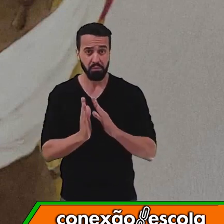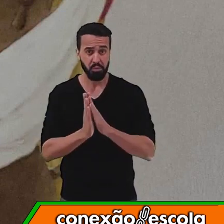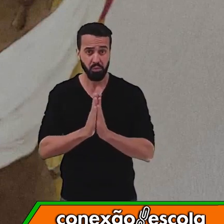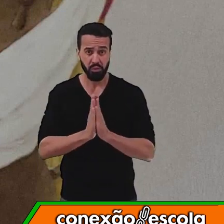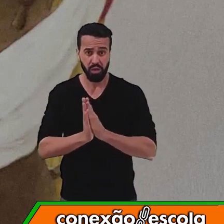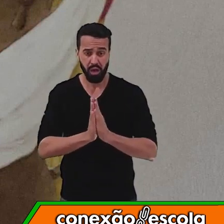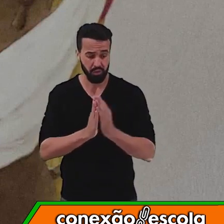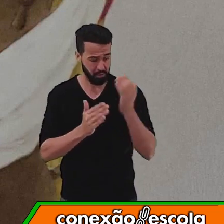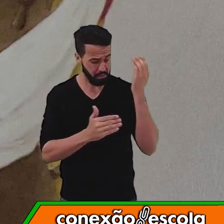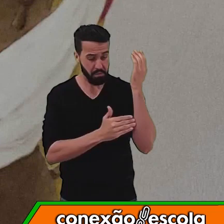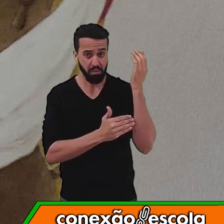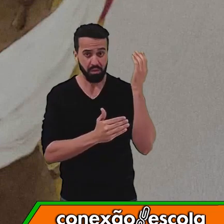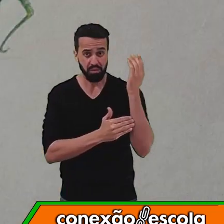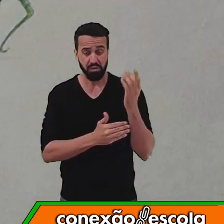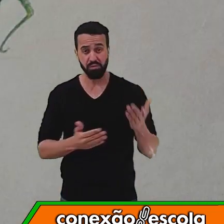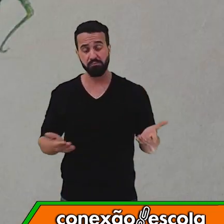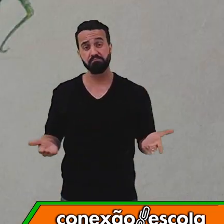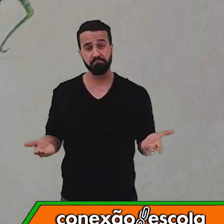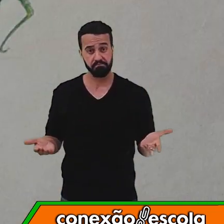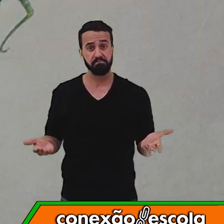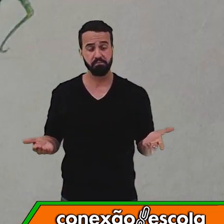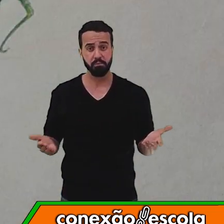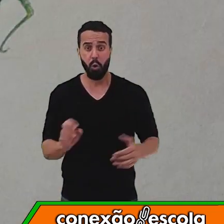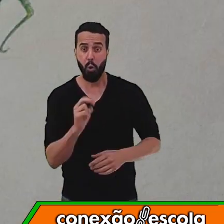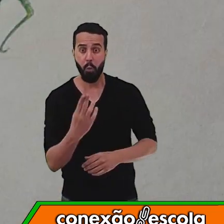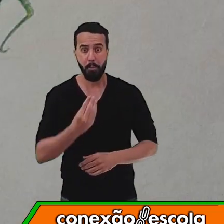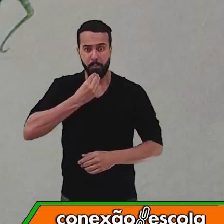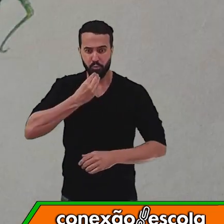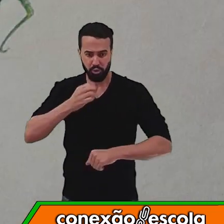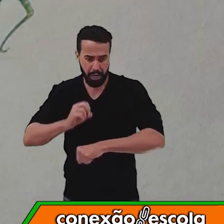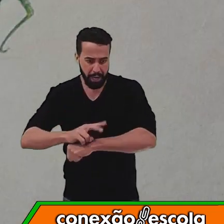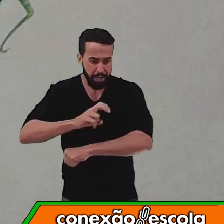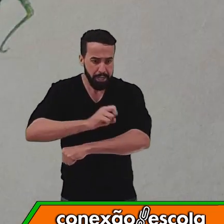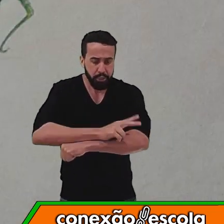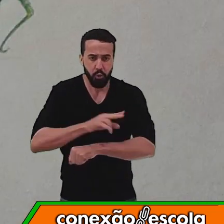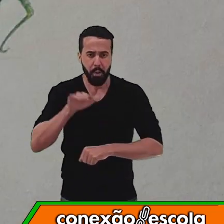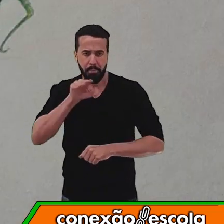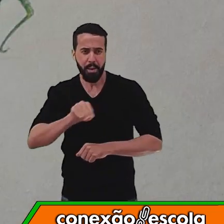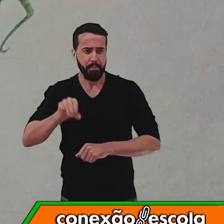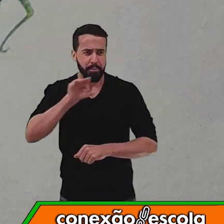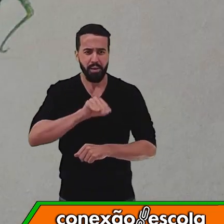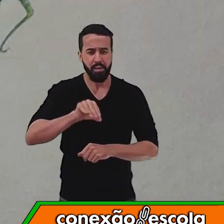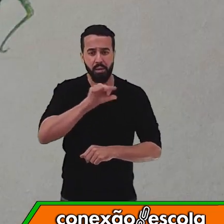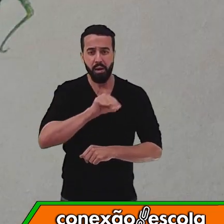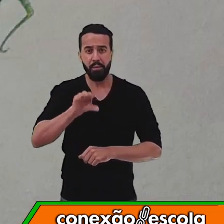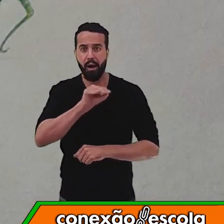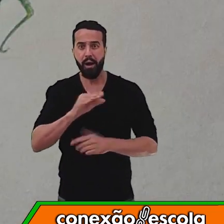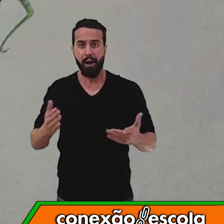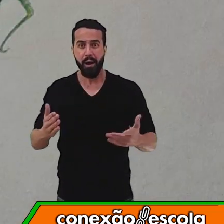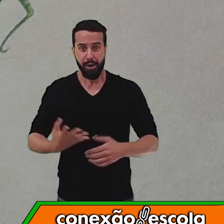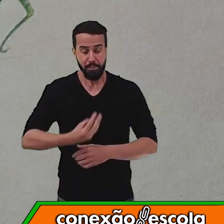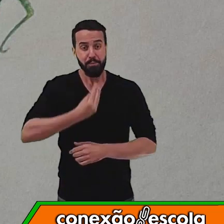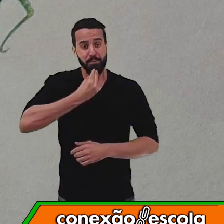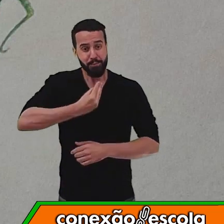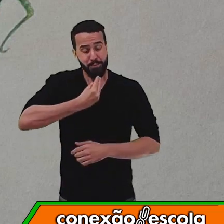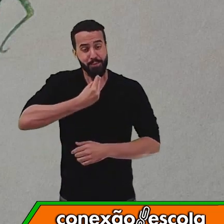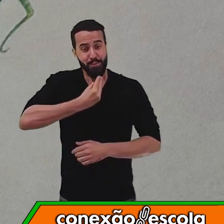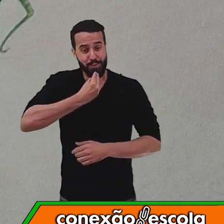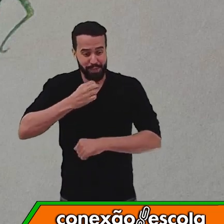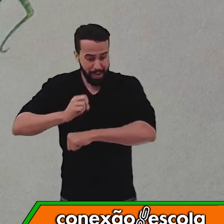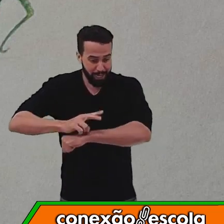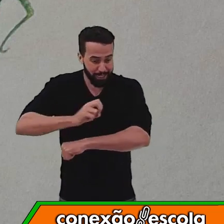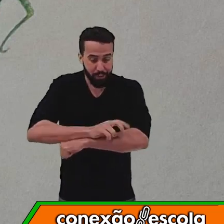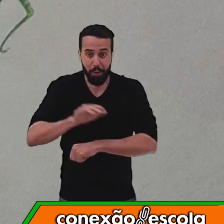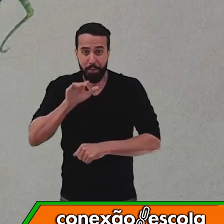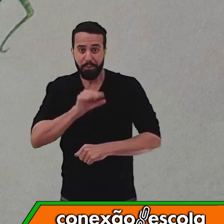boneco de madeira. Ou poderia ser o grilo falante? Se Pinóquio fosse o